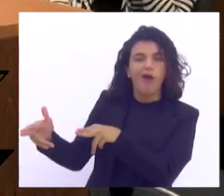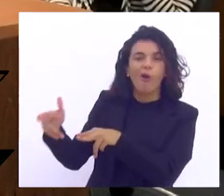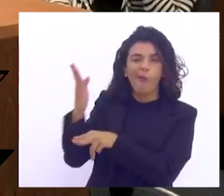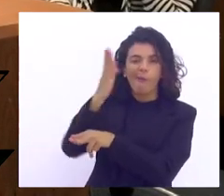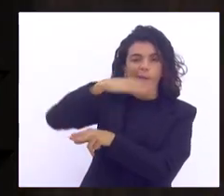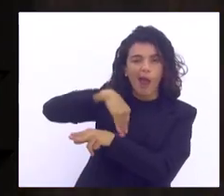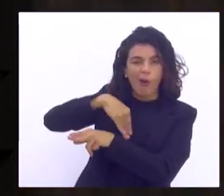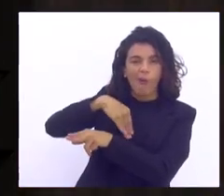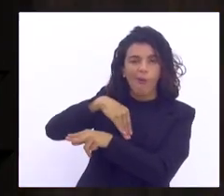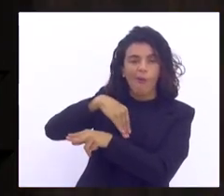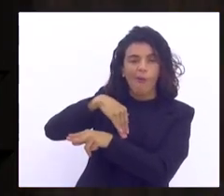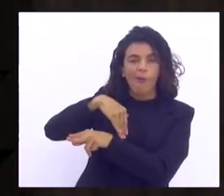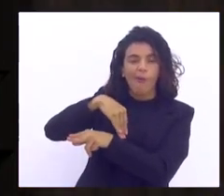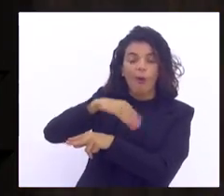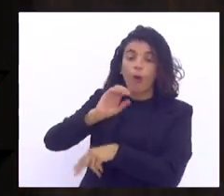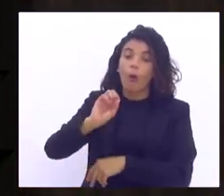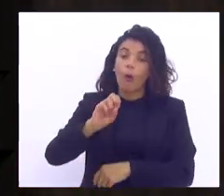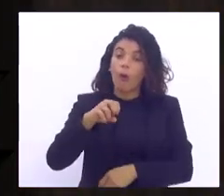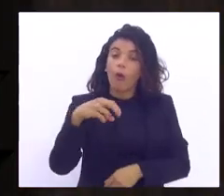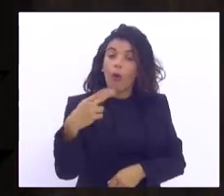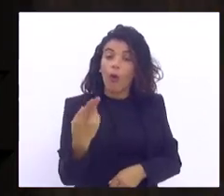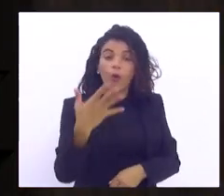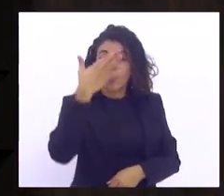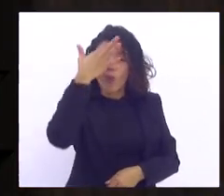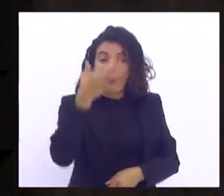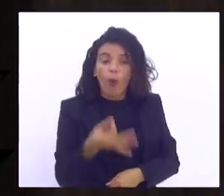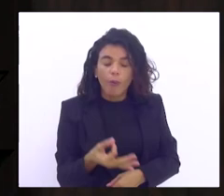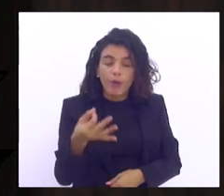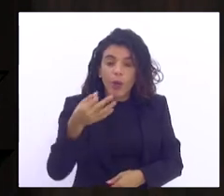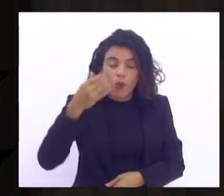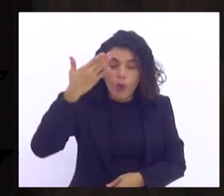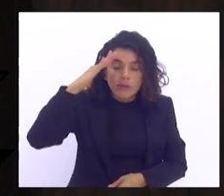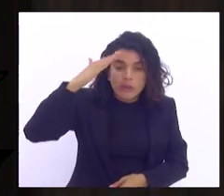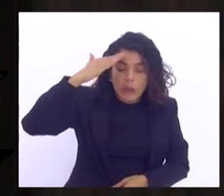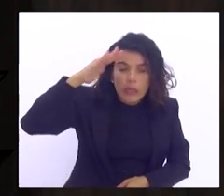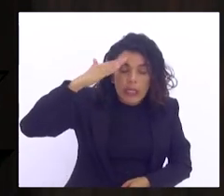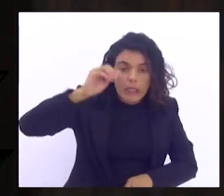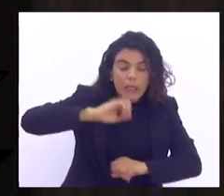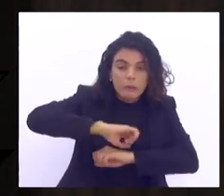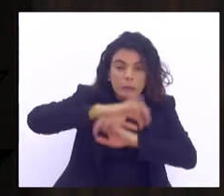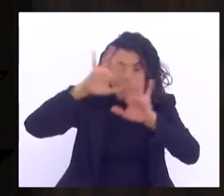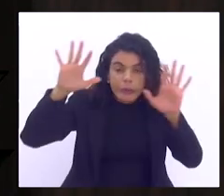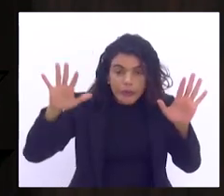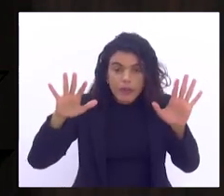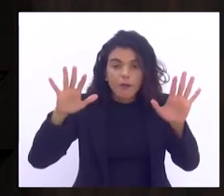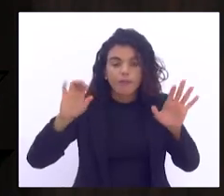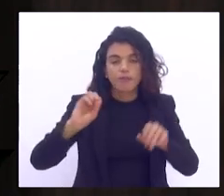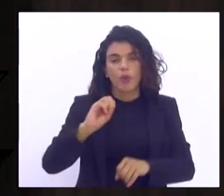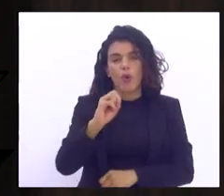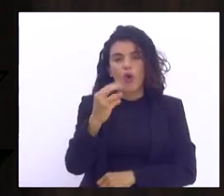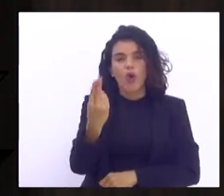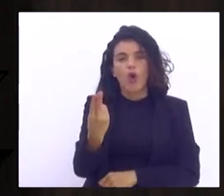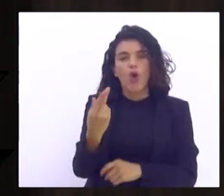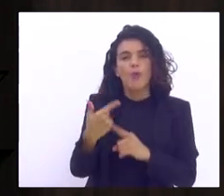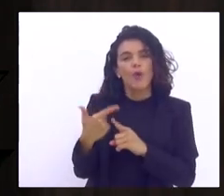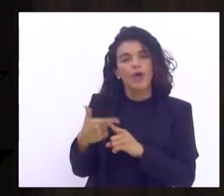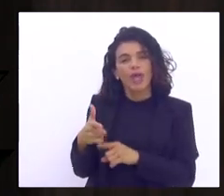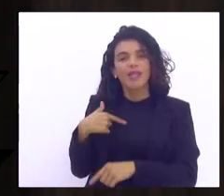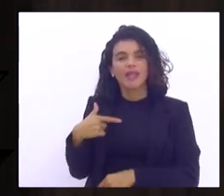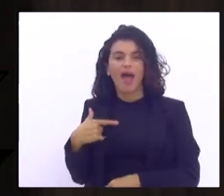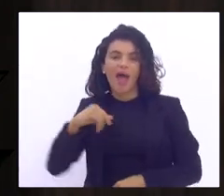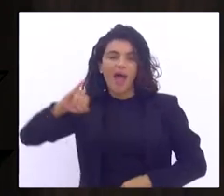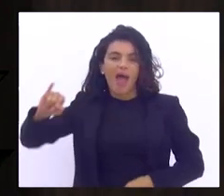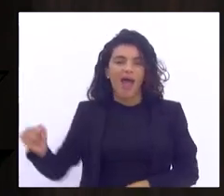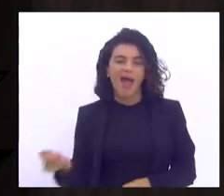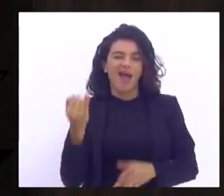ou quem realmente não compreendeu ainda a realidade por ignorância, pelo véu da ignorância, ou porque está se beneficiando de